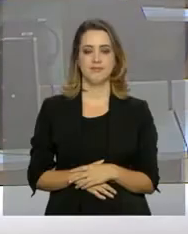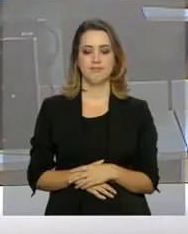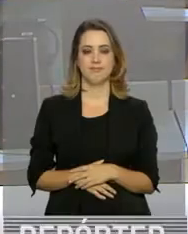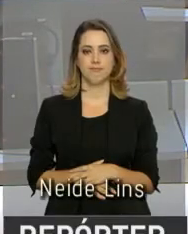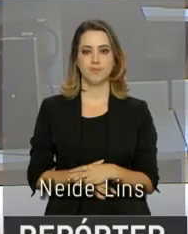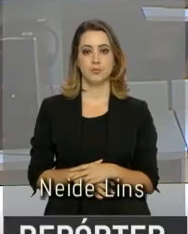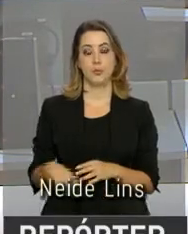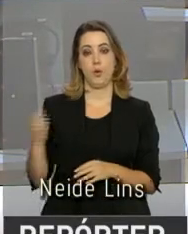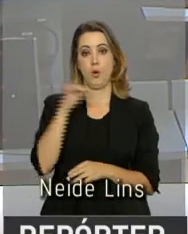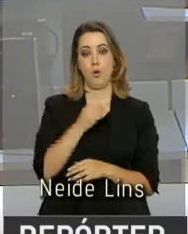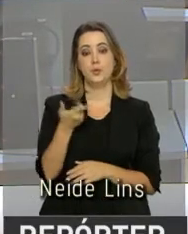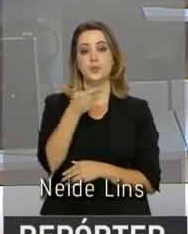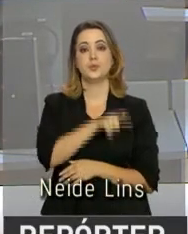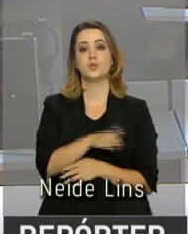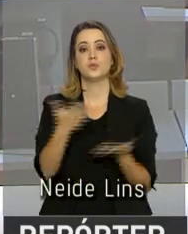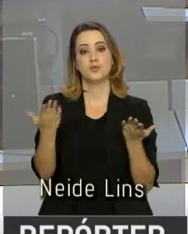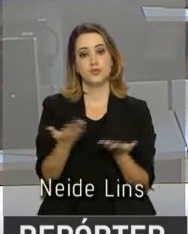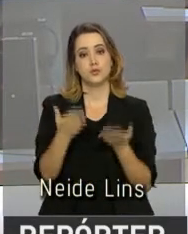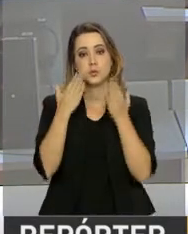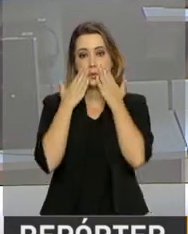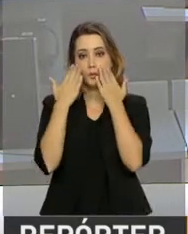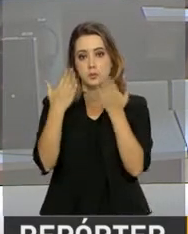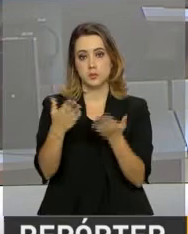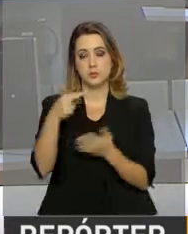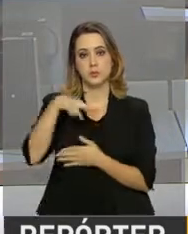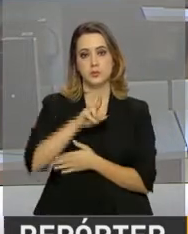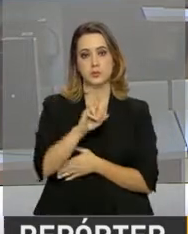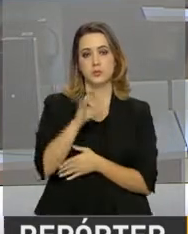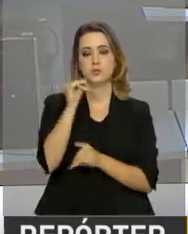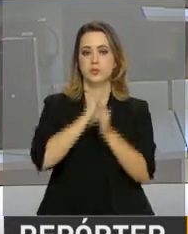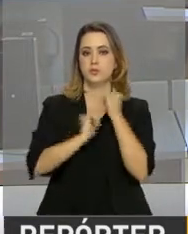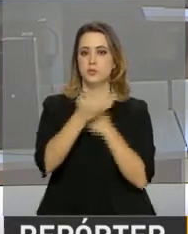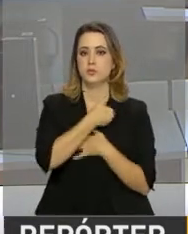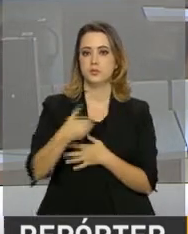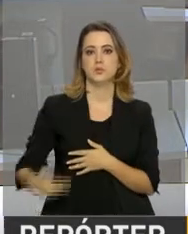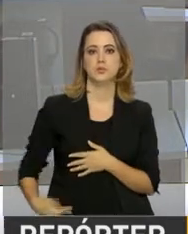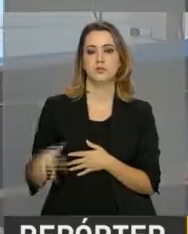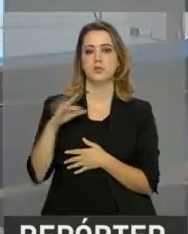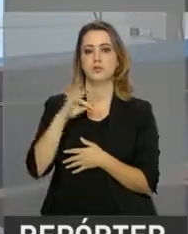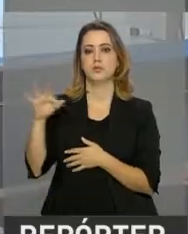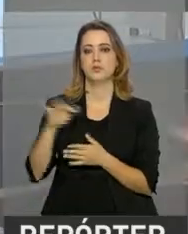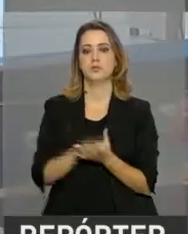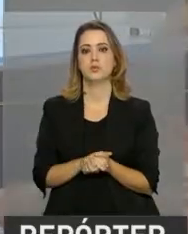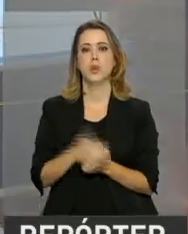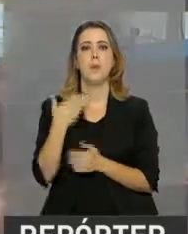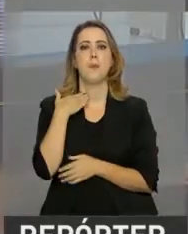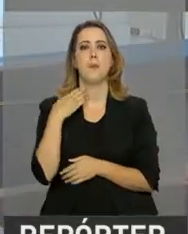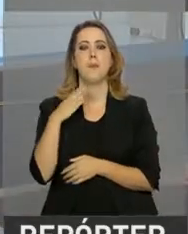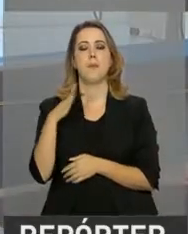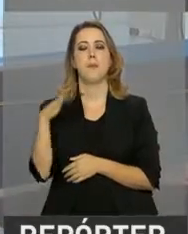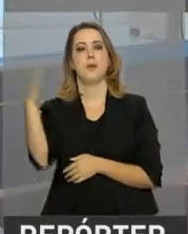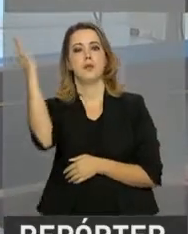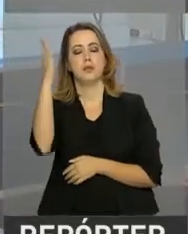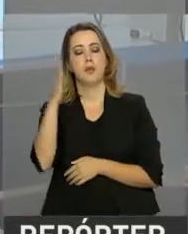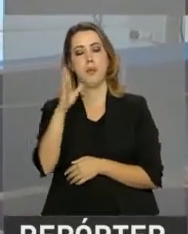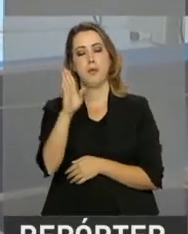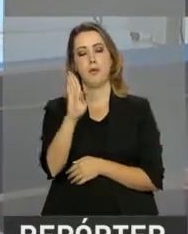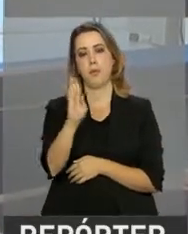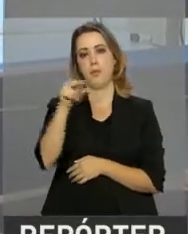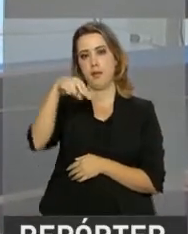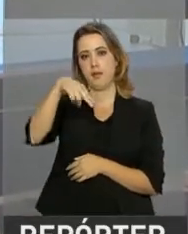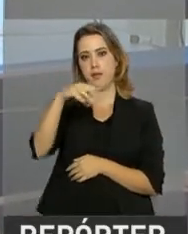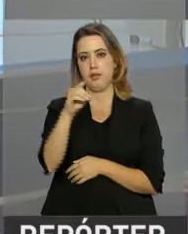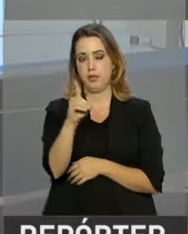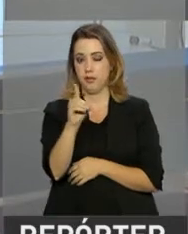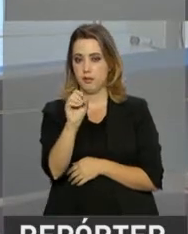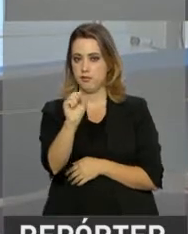lá estamos de volta com harry potter nbr as notícias do governo federal o banco nacional de desenvolvimento econômico e